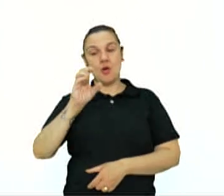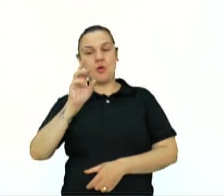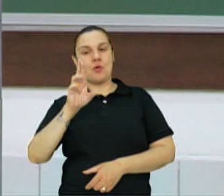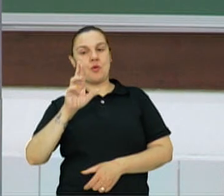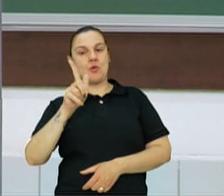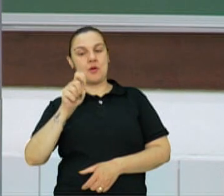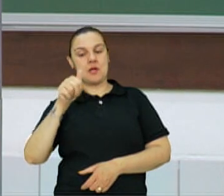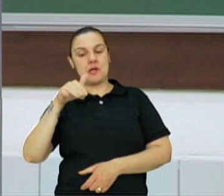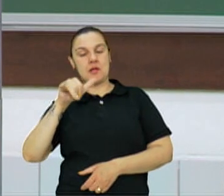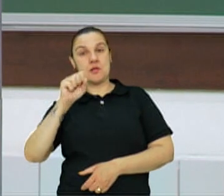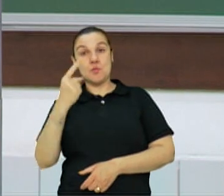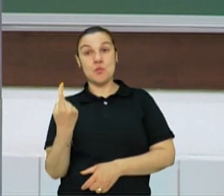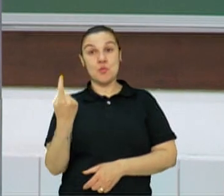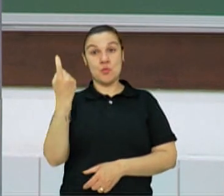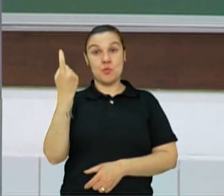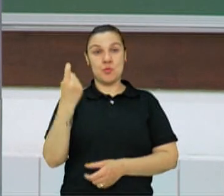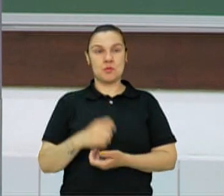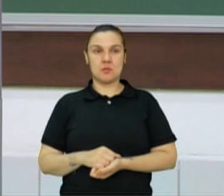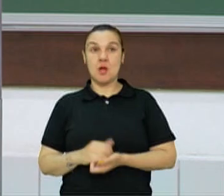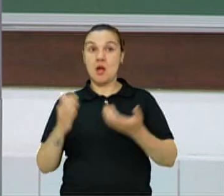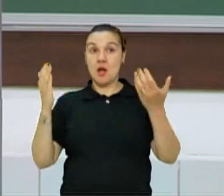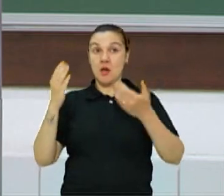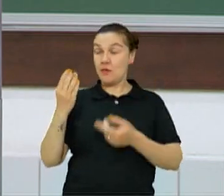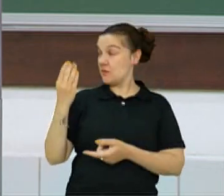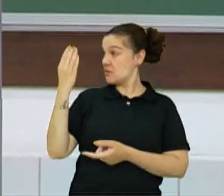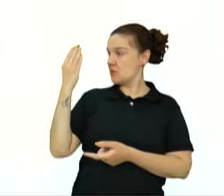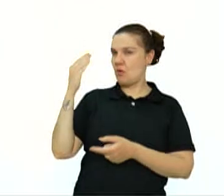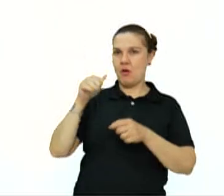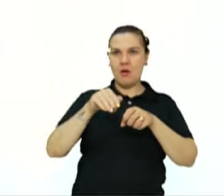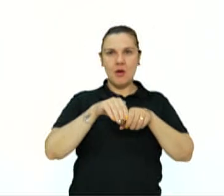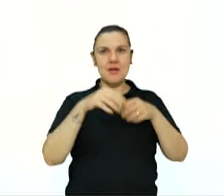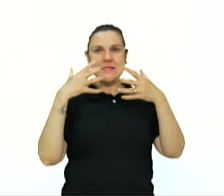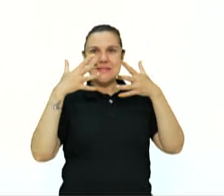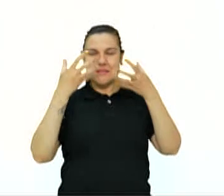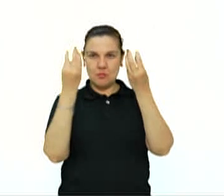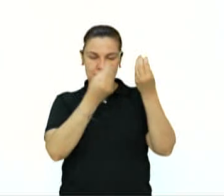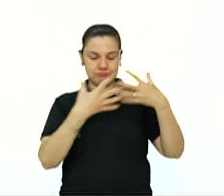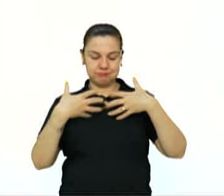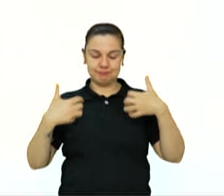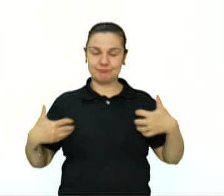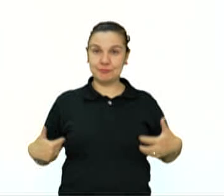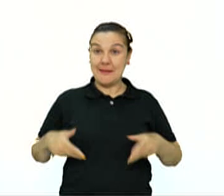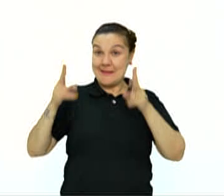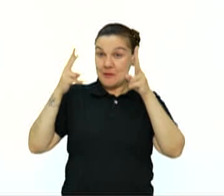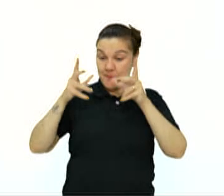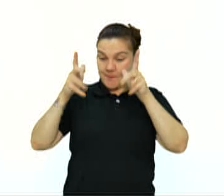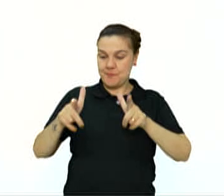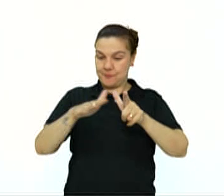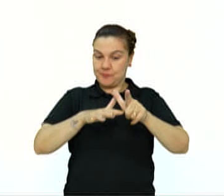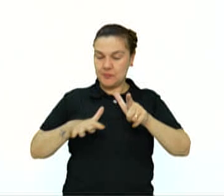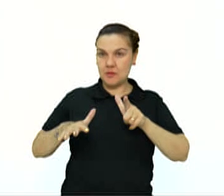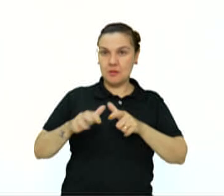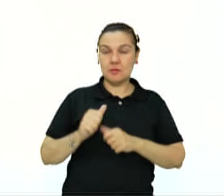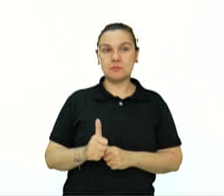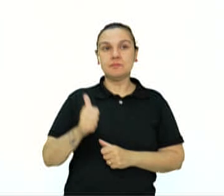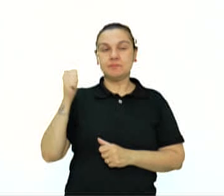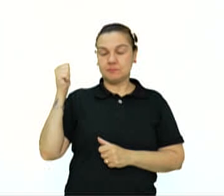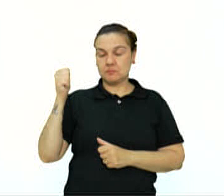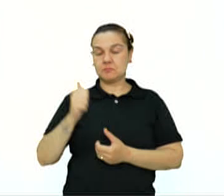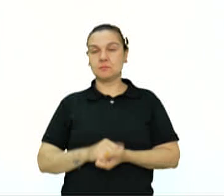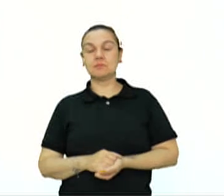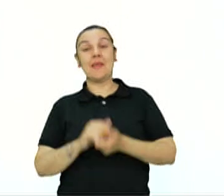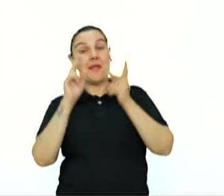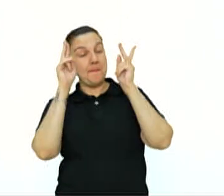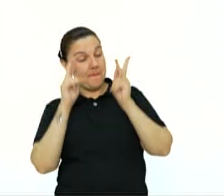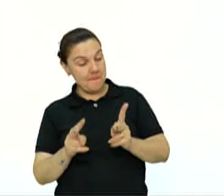organismo, a zebra. Agora, quando eu tenho várias zebras no mesmo local, elas são